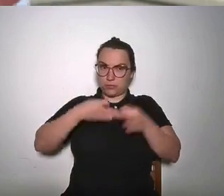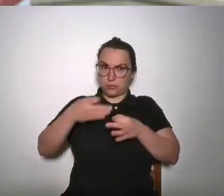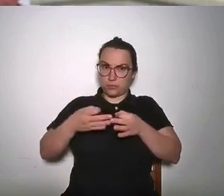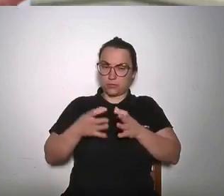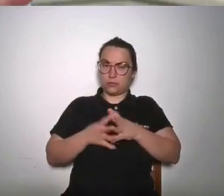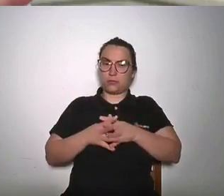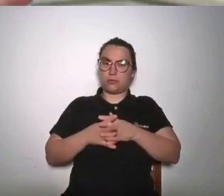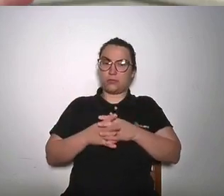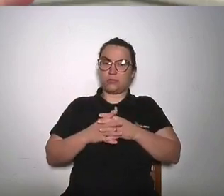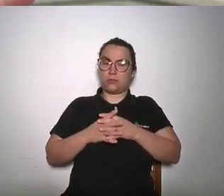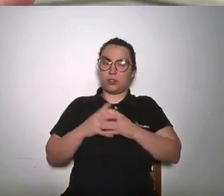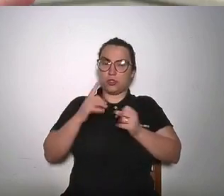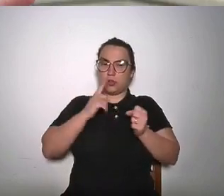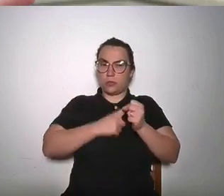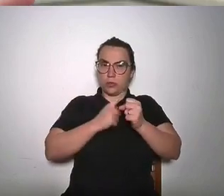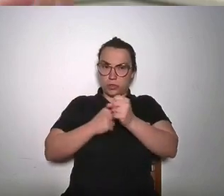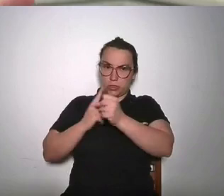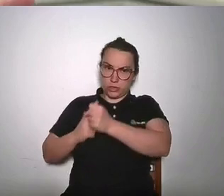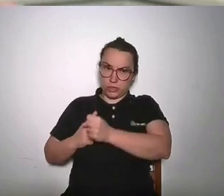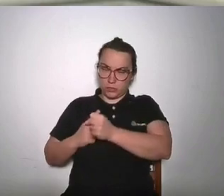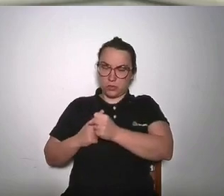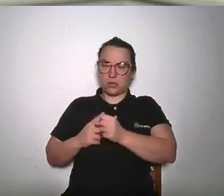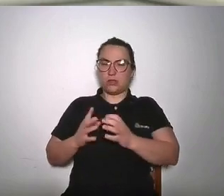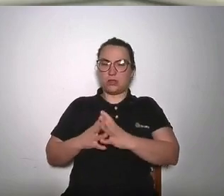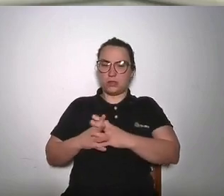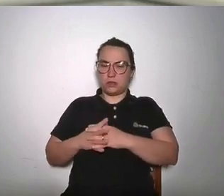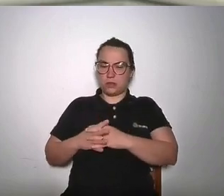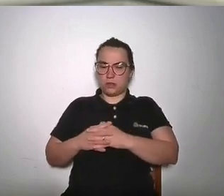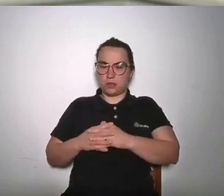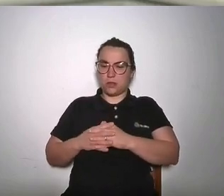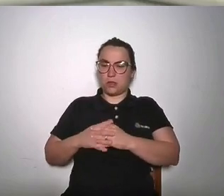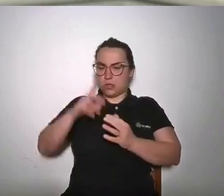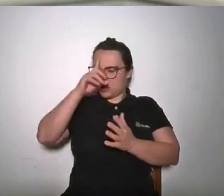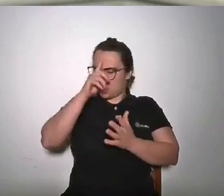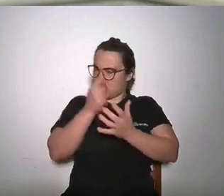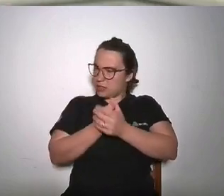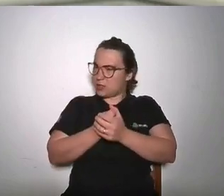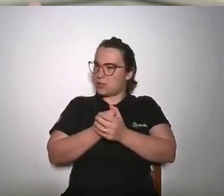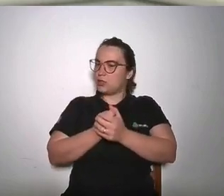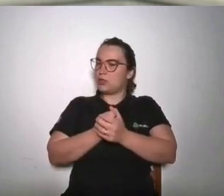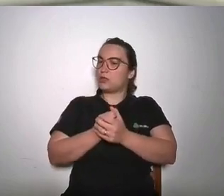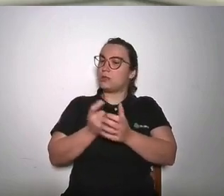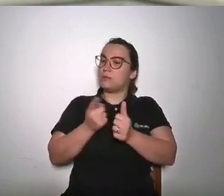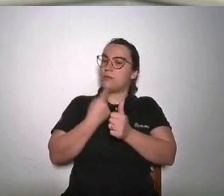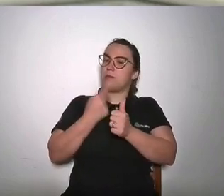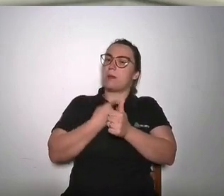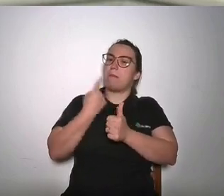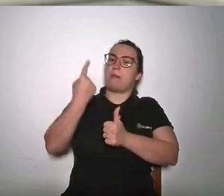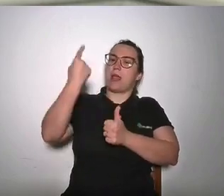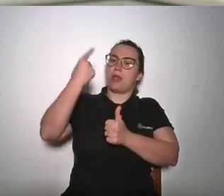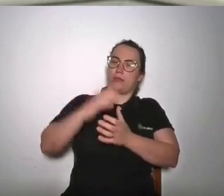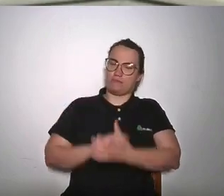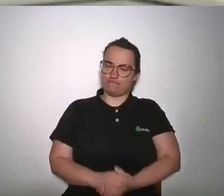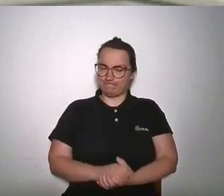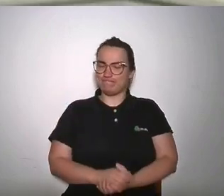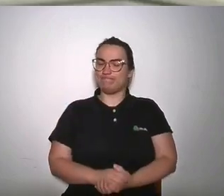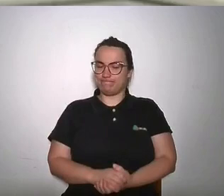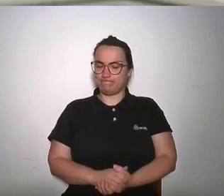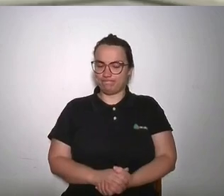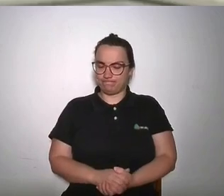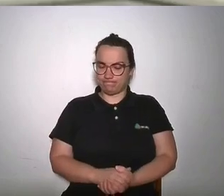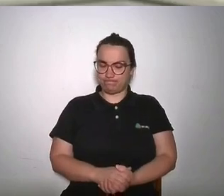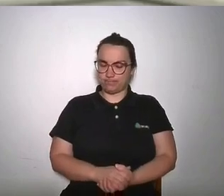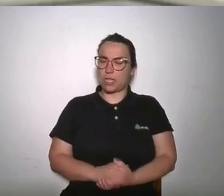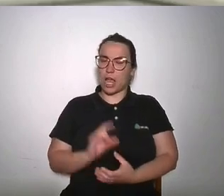dos nossos munícipes, definem o que deve ser feito primeiro. É